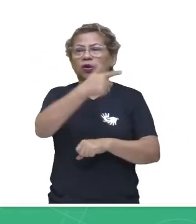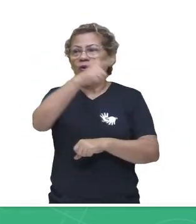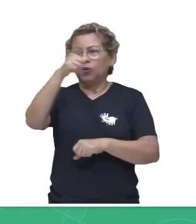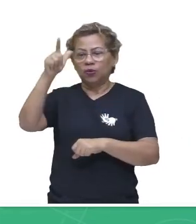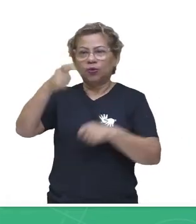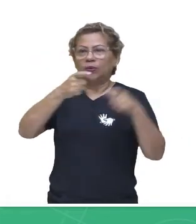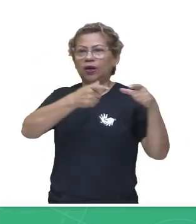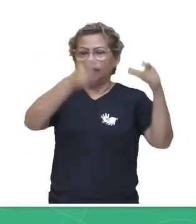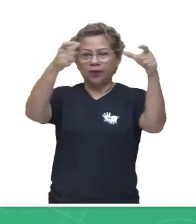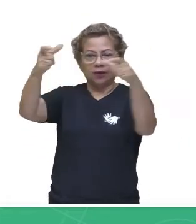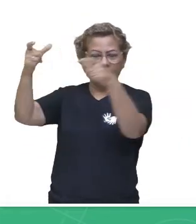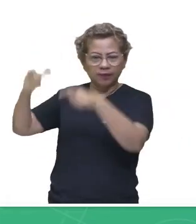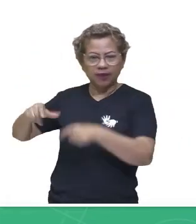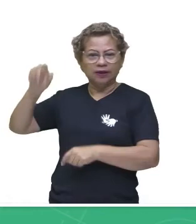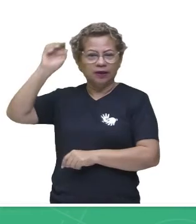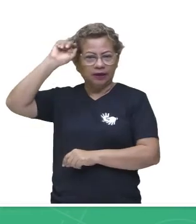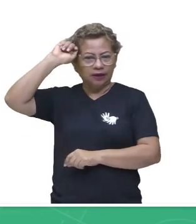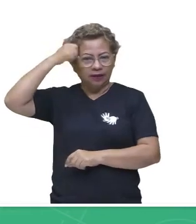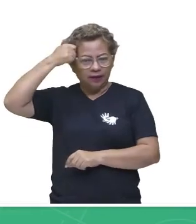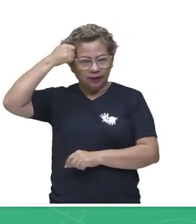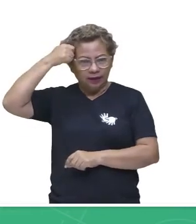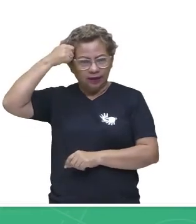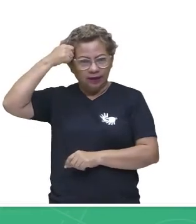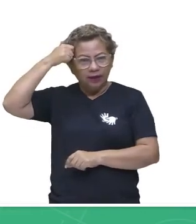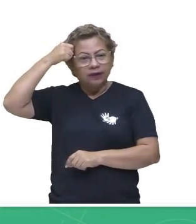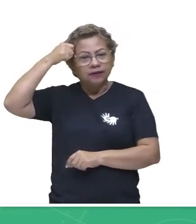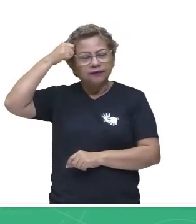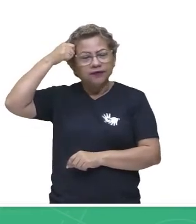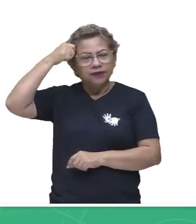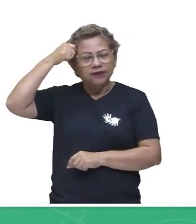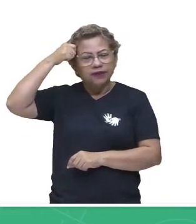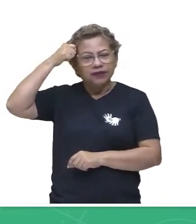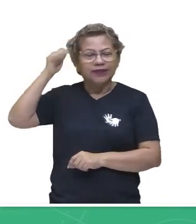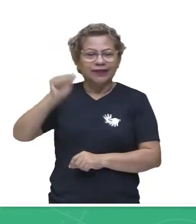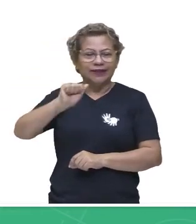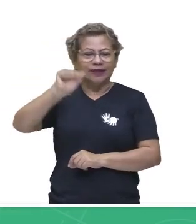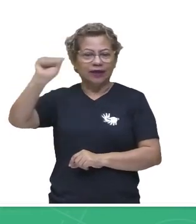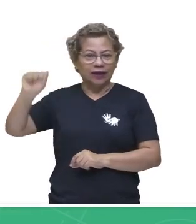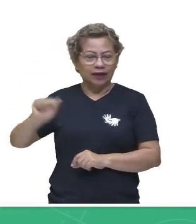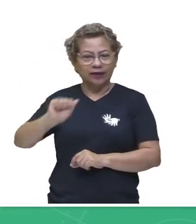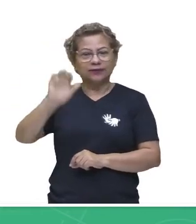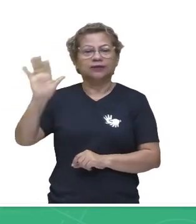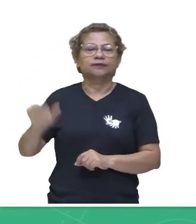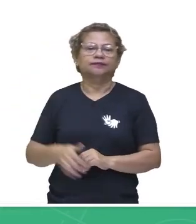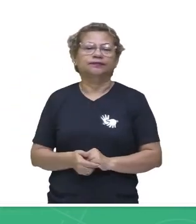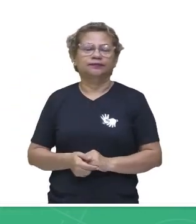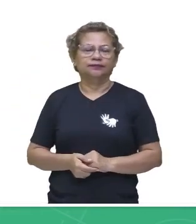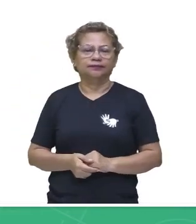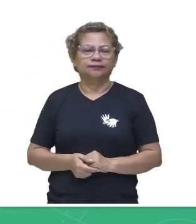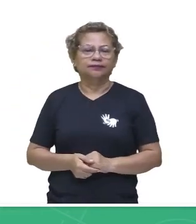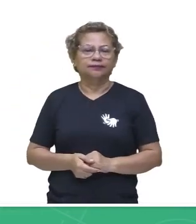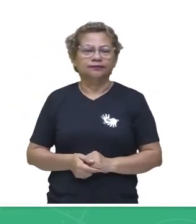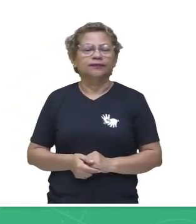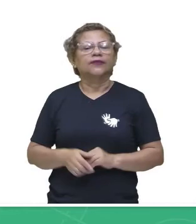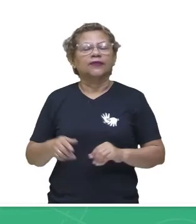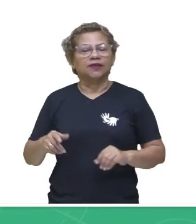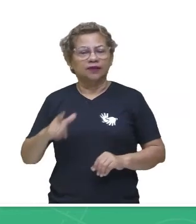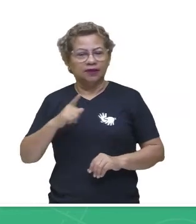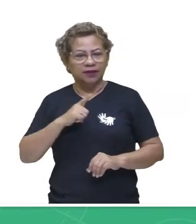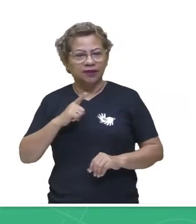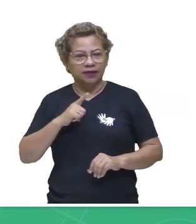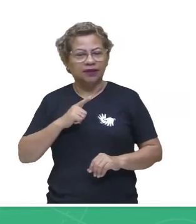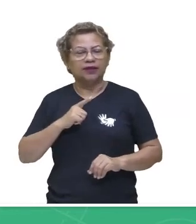a África e a Ásia. E é justamente essa partilha do continente africano que vai começar a causar